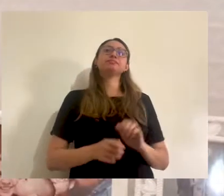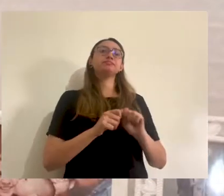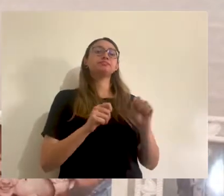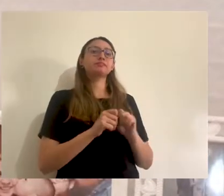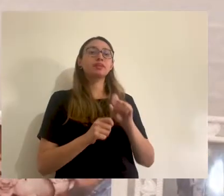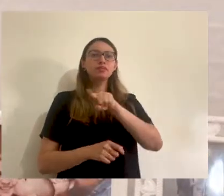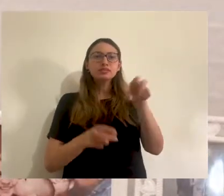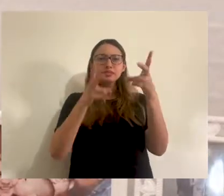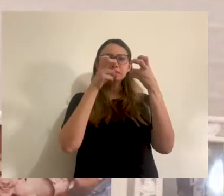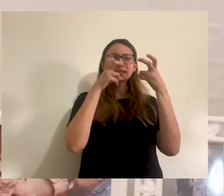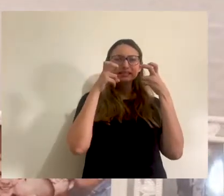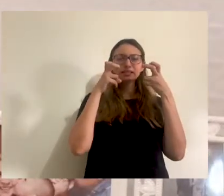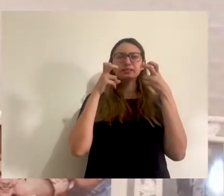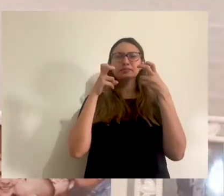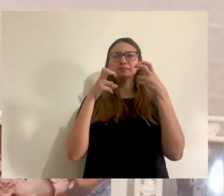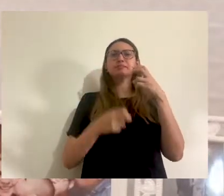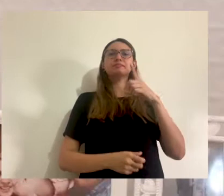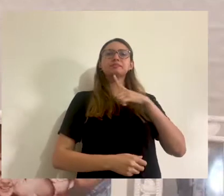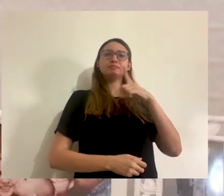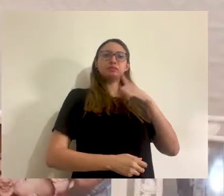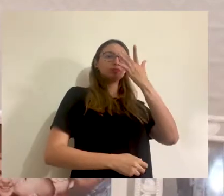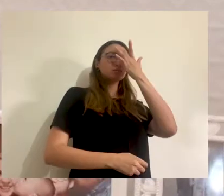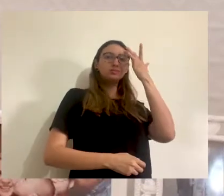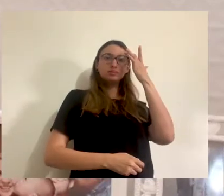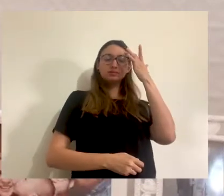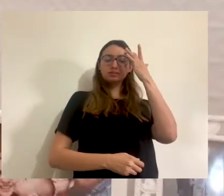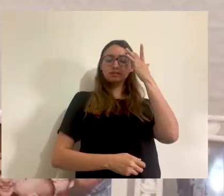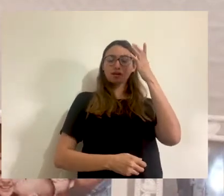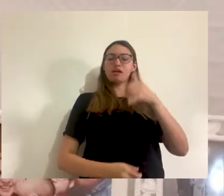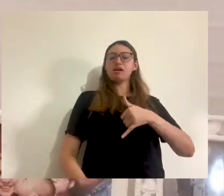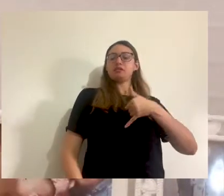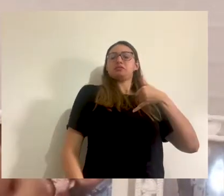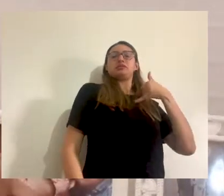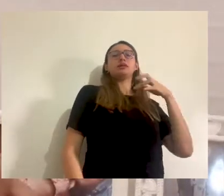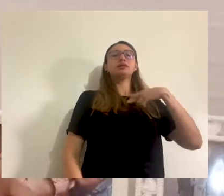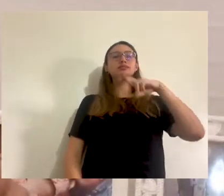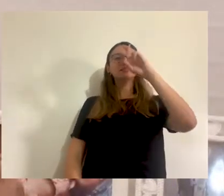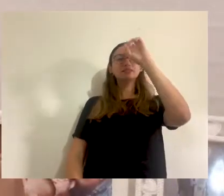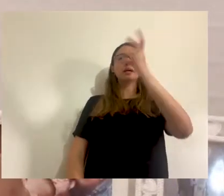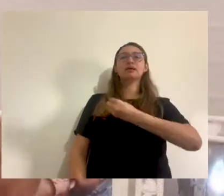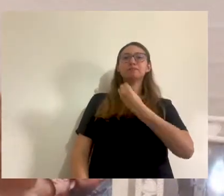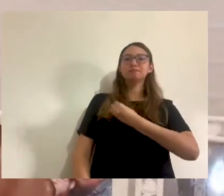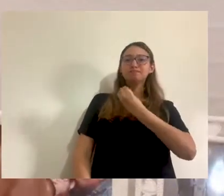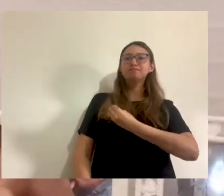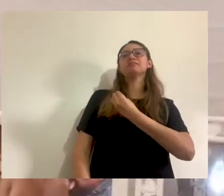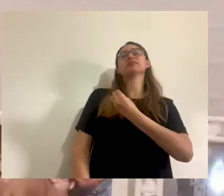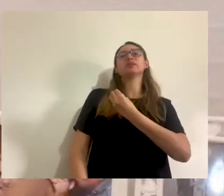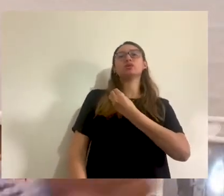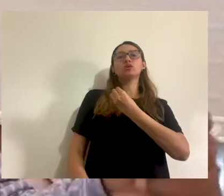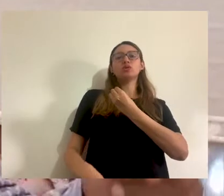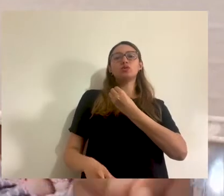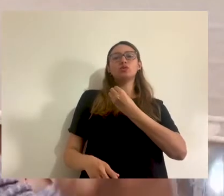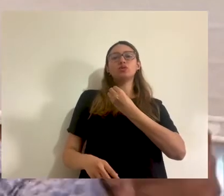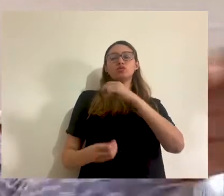Você percebe que às vezes tem pessoas que gostam de demonstrar que são muito religiosas, mas a sua vida religiosa, ela é uma vida voltada